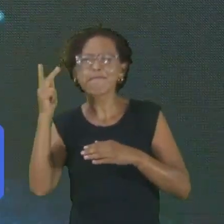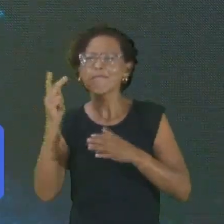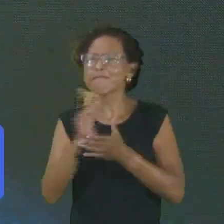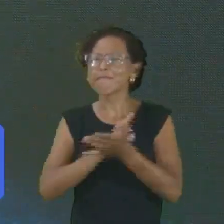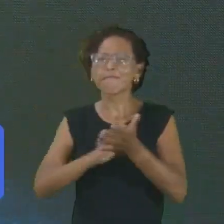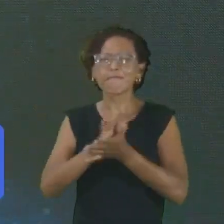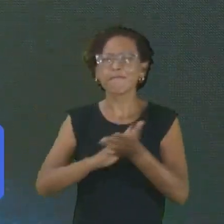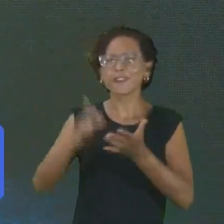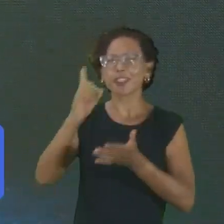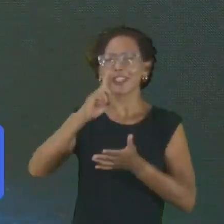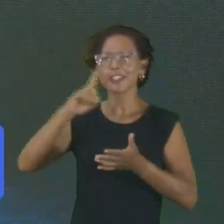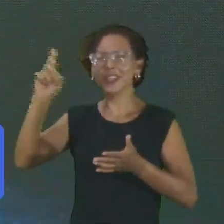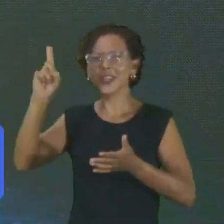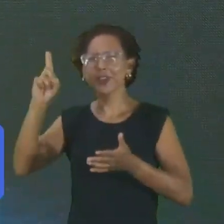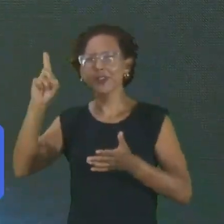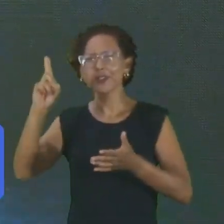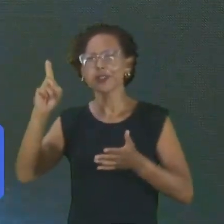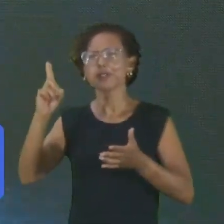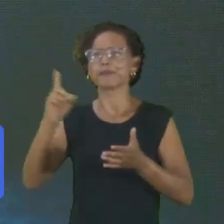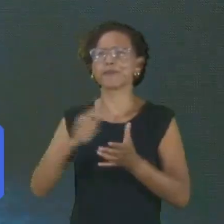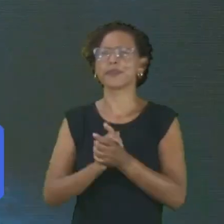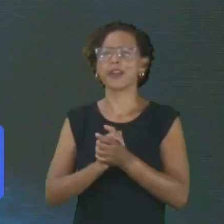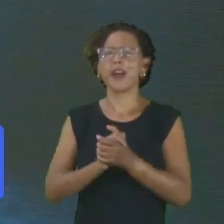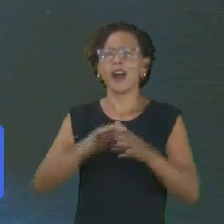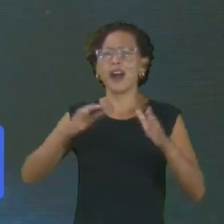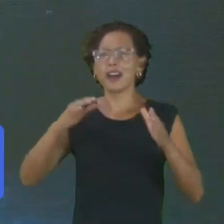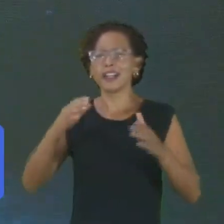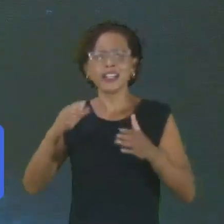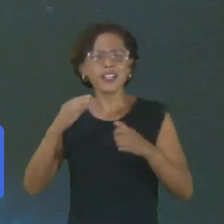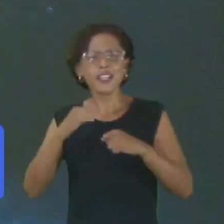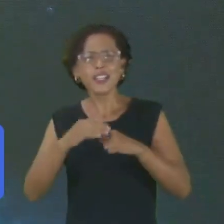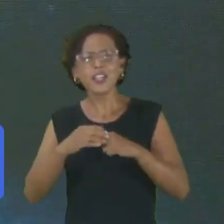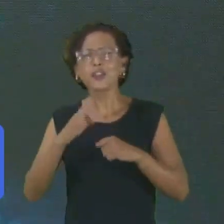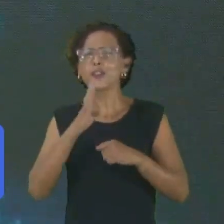gentios por nascimento e chamados